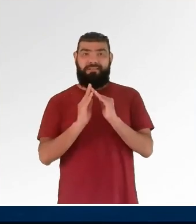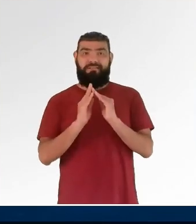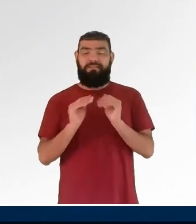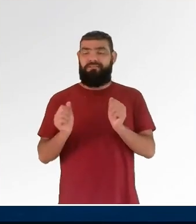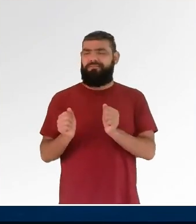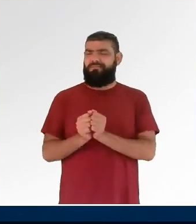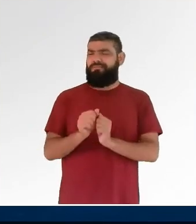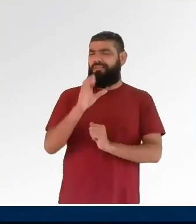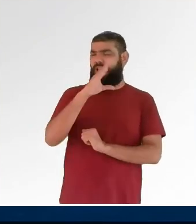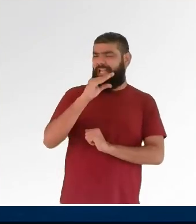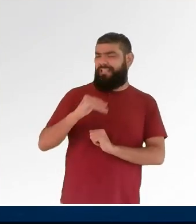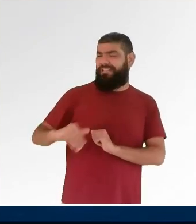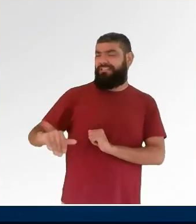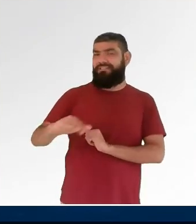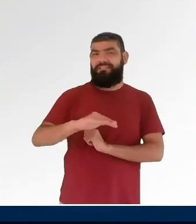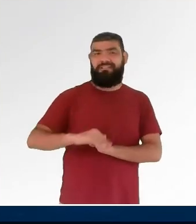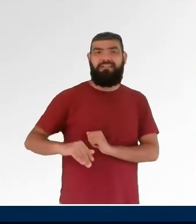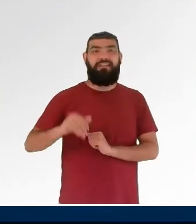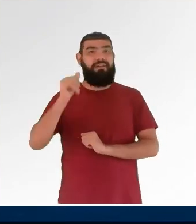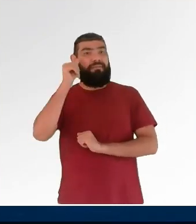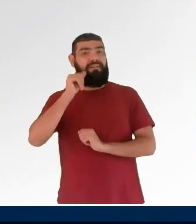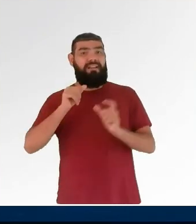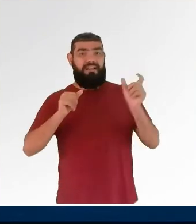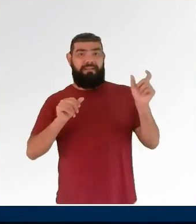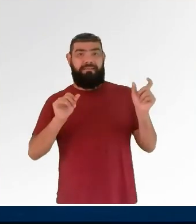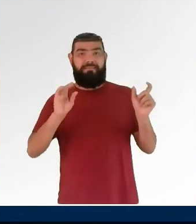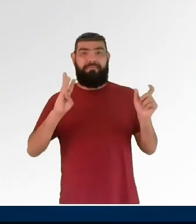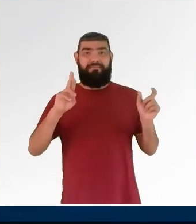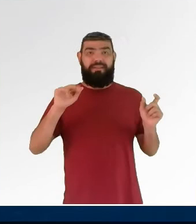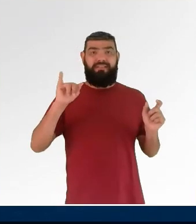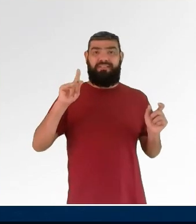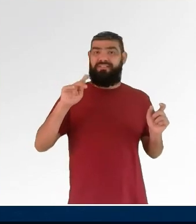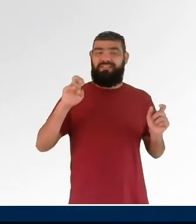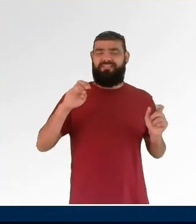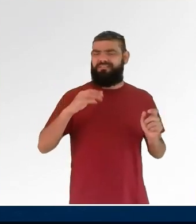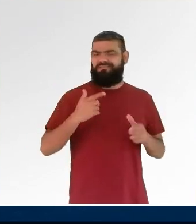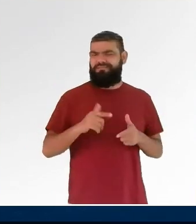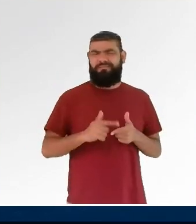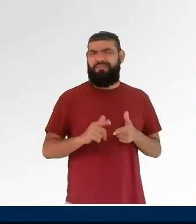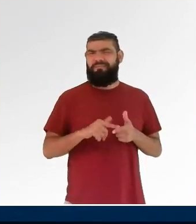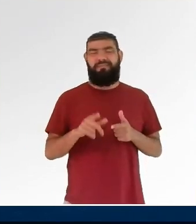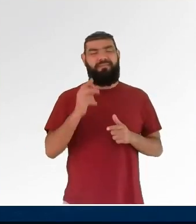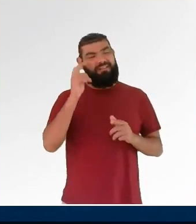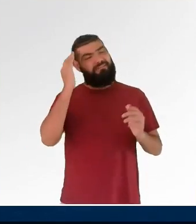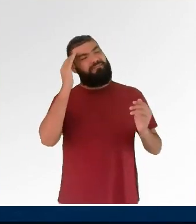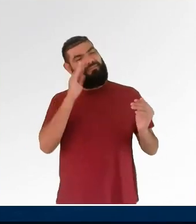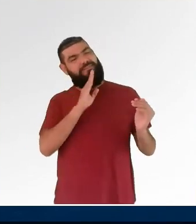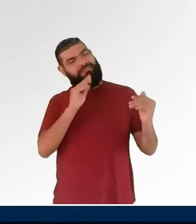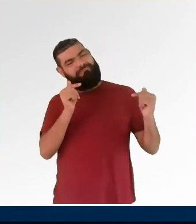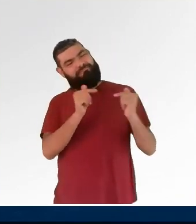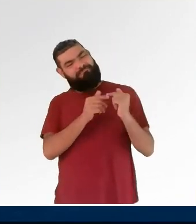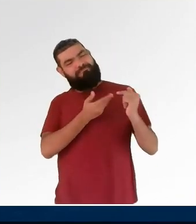problema, porque ele começa a entender que ela é uma ótima companhia. Então, nós estamos conversando a respeito do cachorro